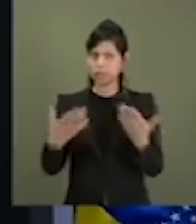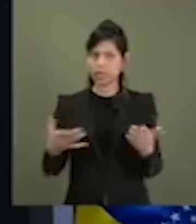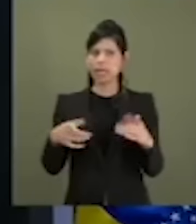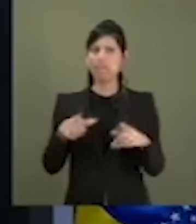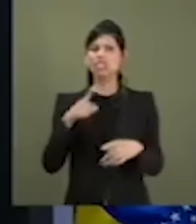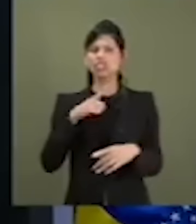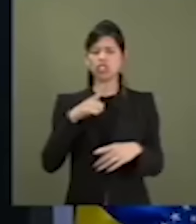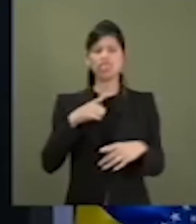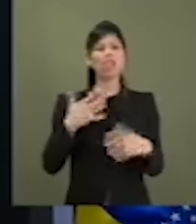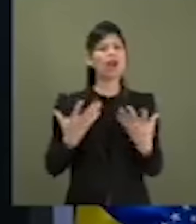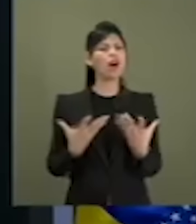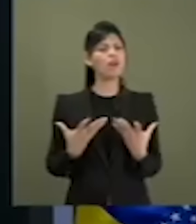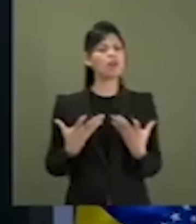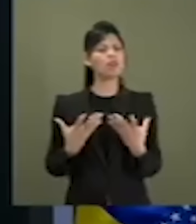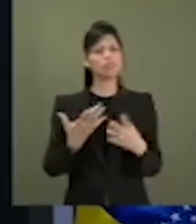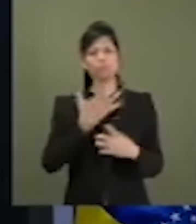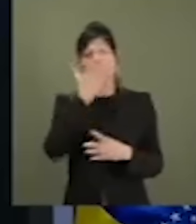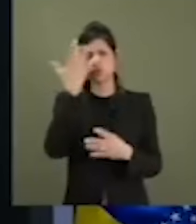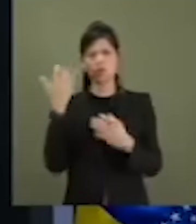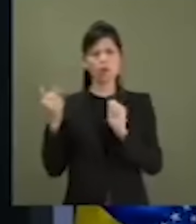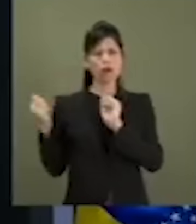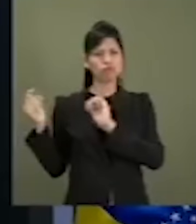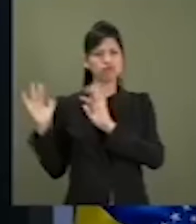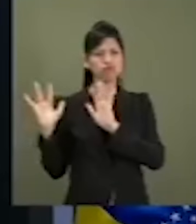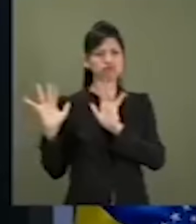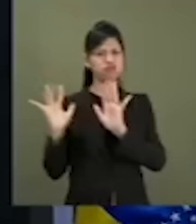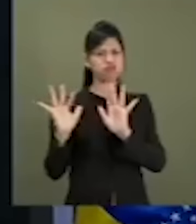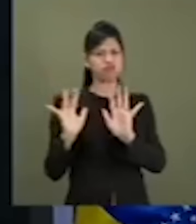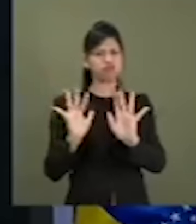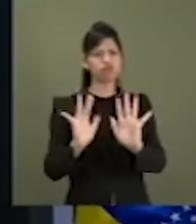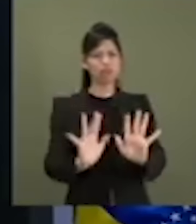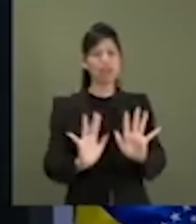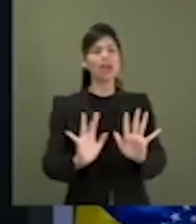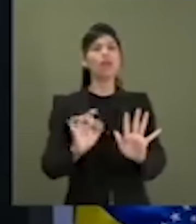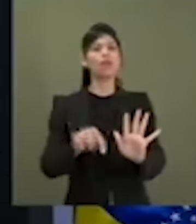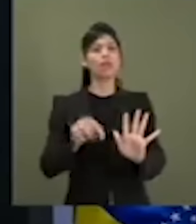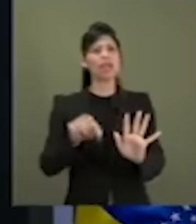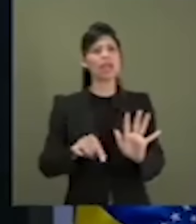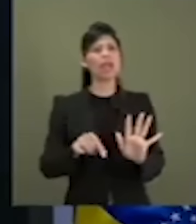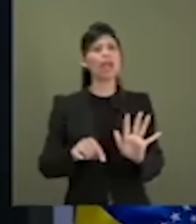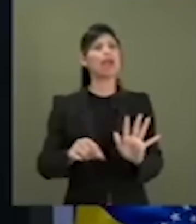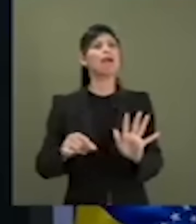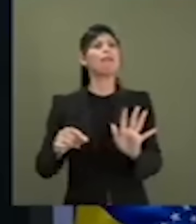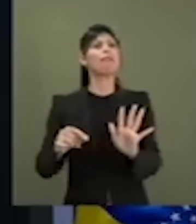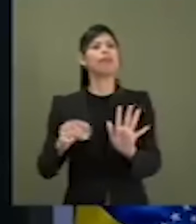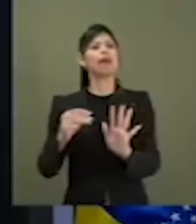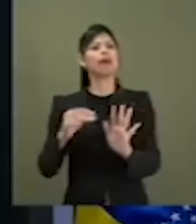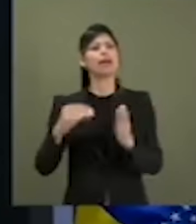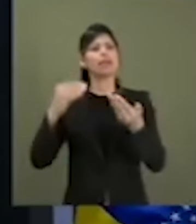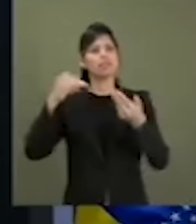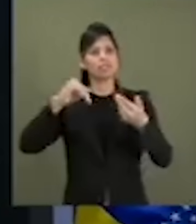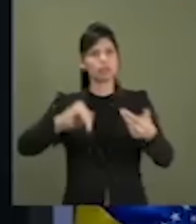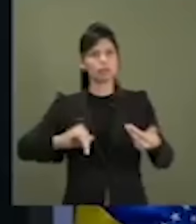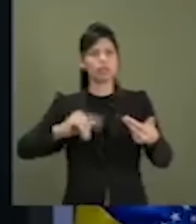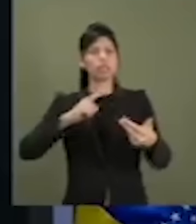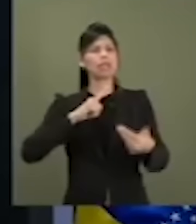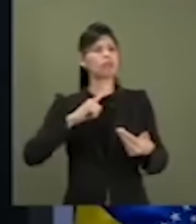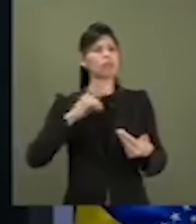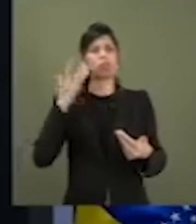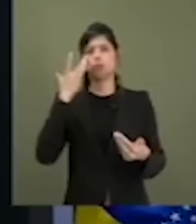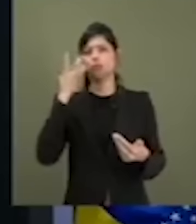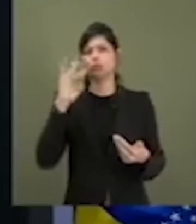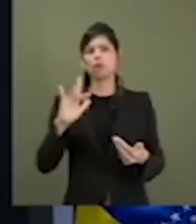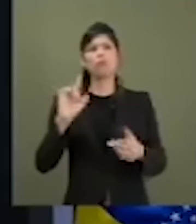acampamentos, vieram para a esplanada daquele dia, sequer cogitando a hipótese de que aconteceria quebra-quebra, que